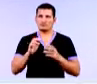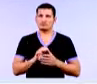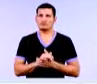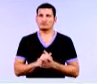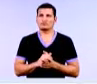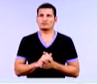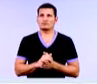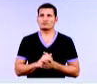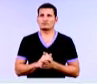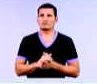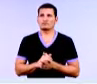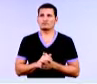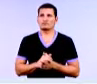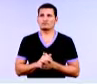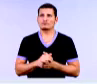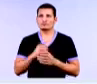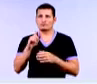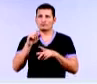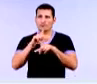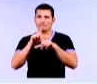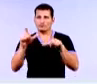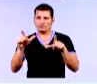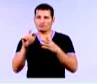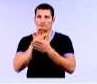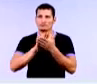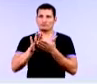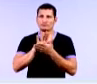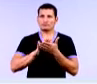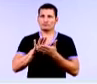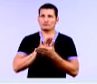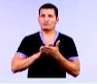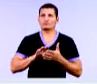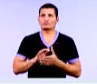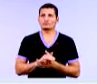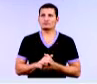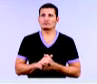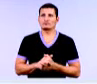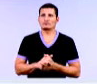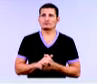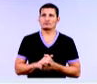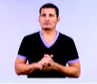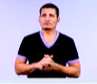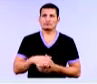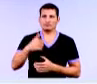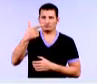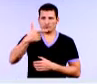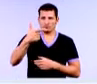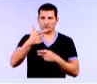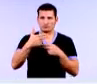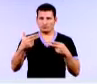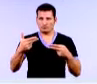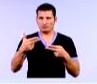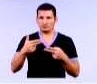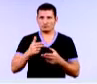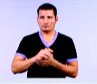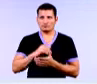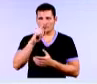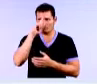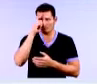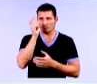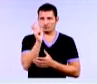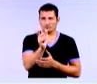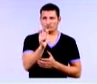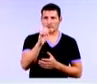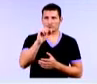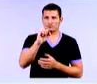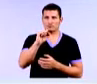aqui, um valor vazio, sem nada. Bacana? Segunda coisa, criar a variável scanner,